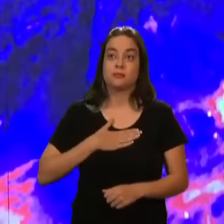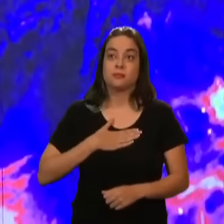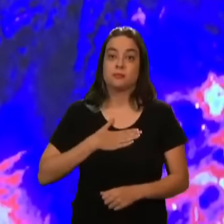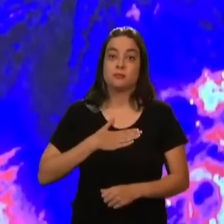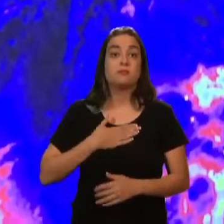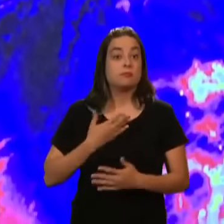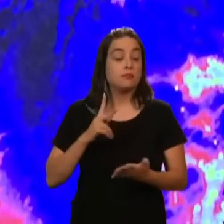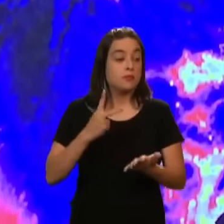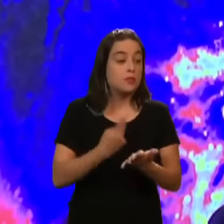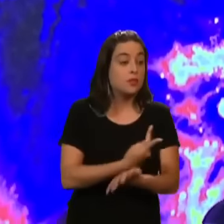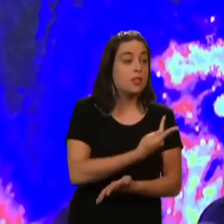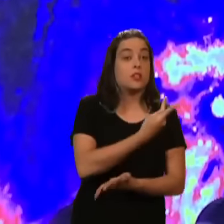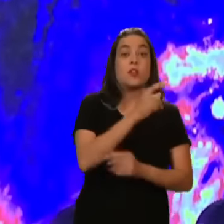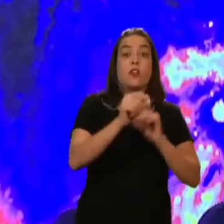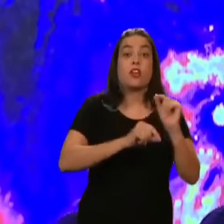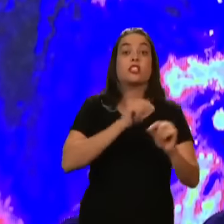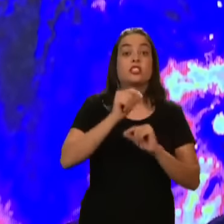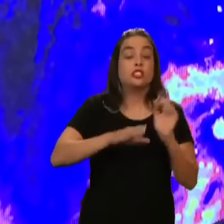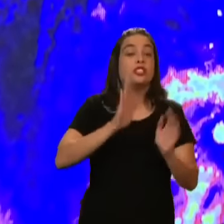estou fazendo de novo.